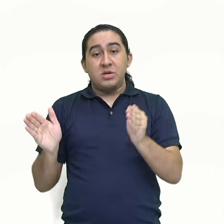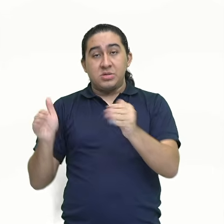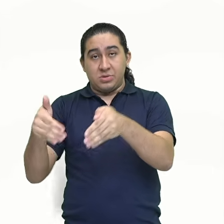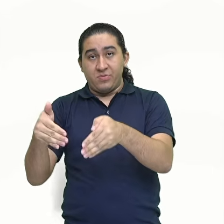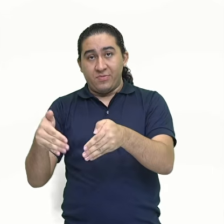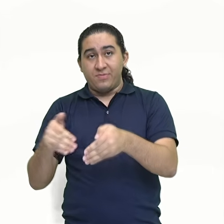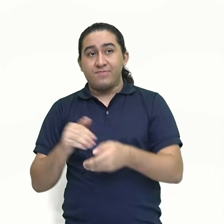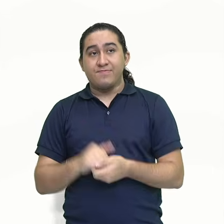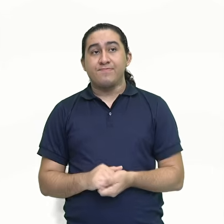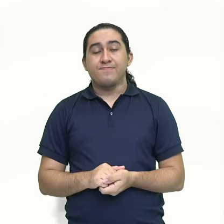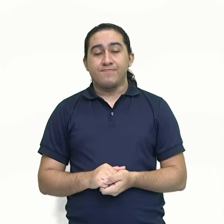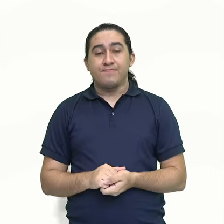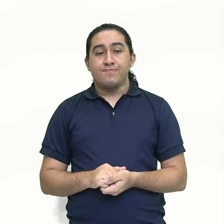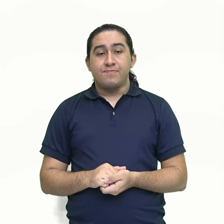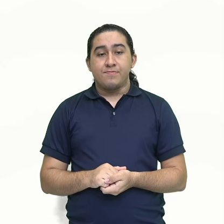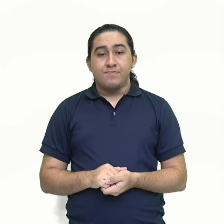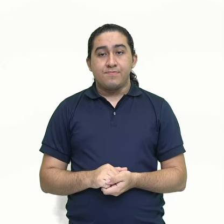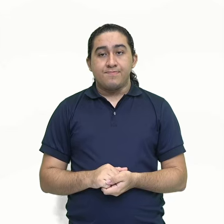restritiva.